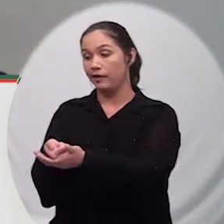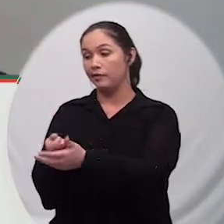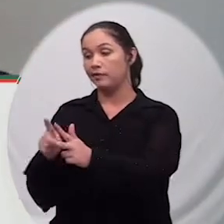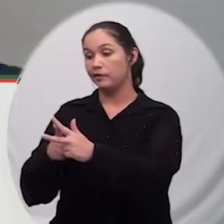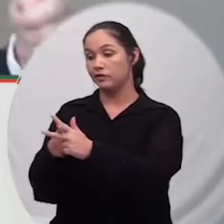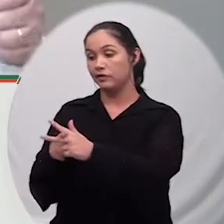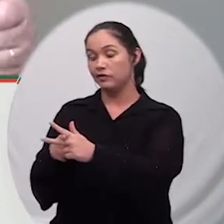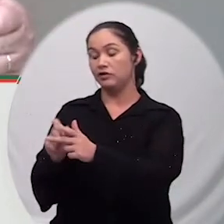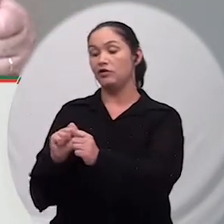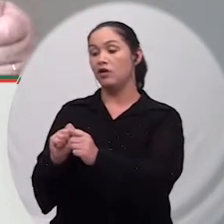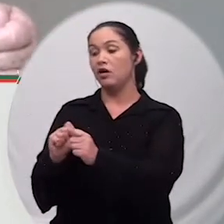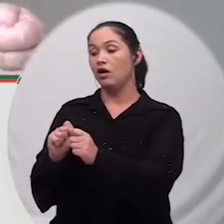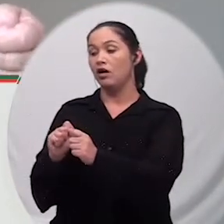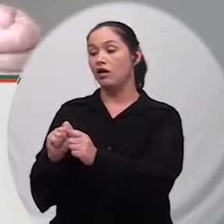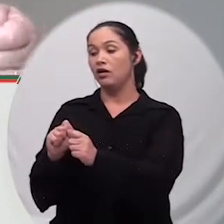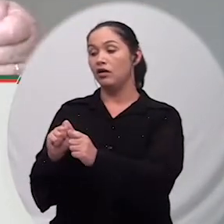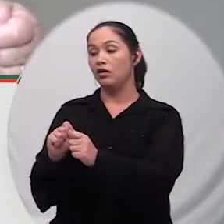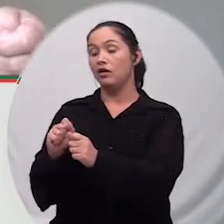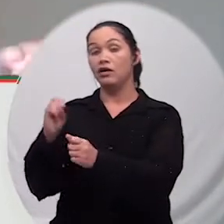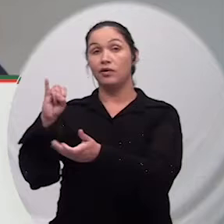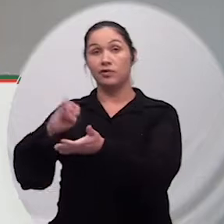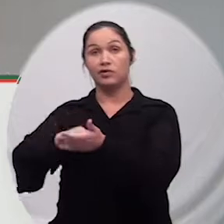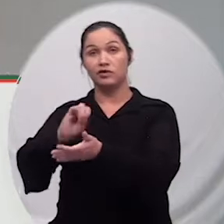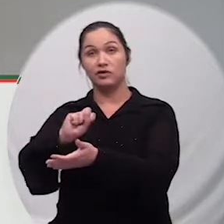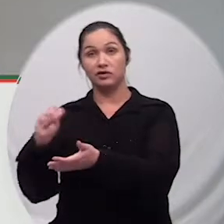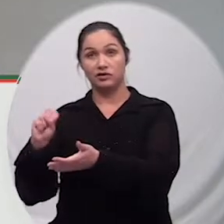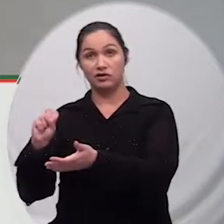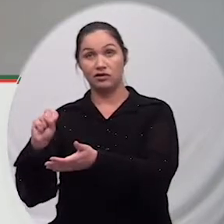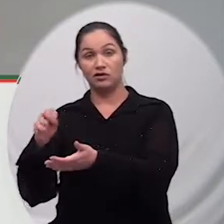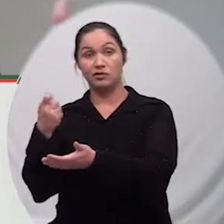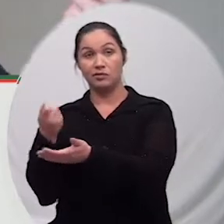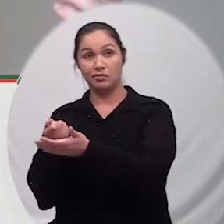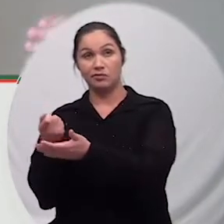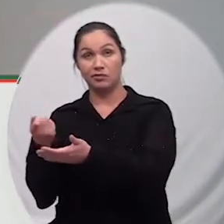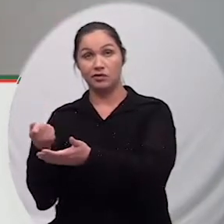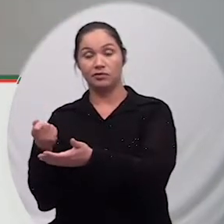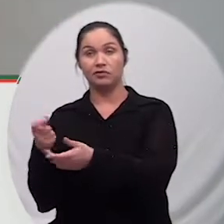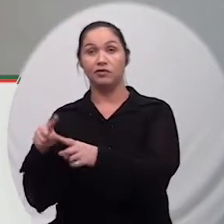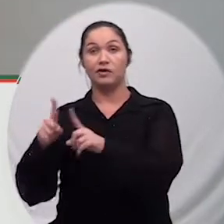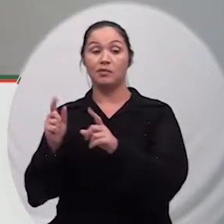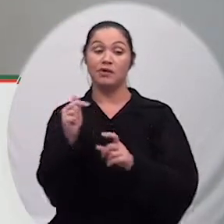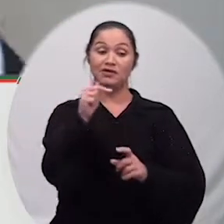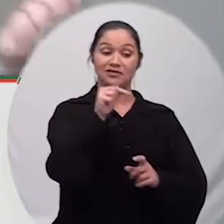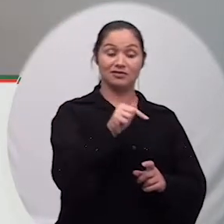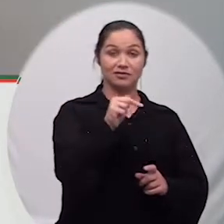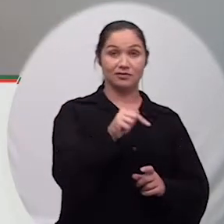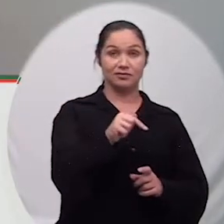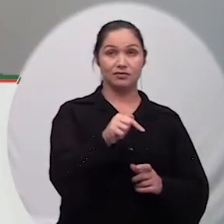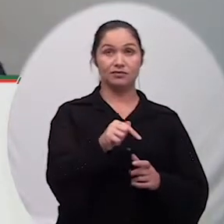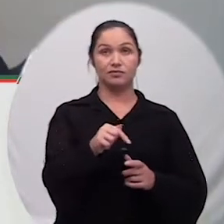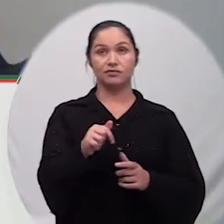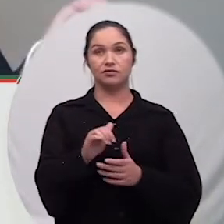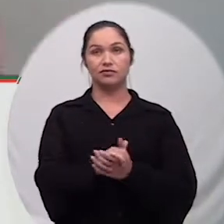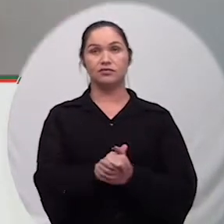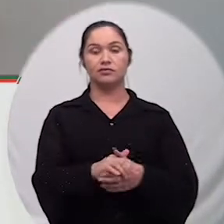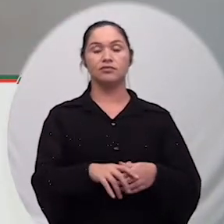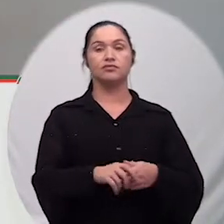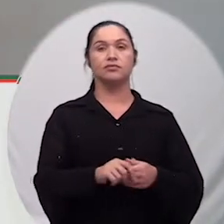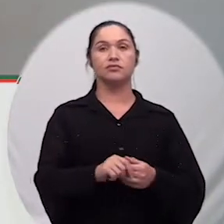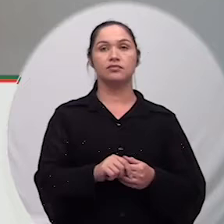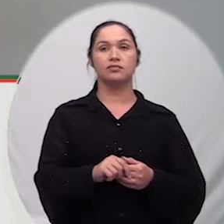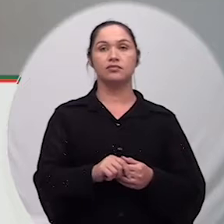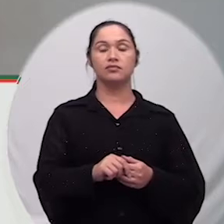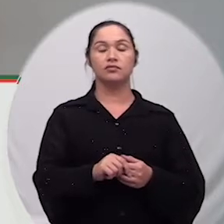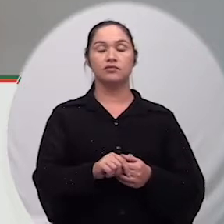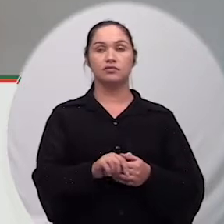junto com os R$10. Você paga o 10, só que daí o borracheiro recolhe, né? No caso, ele paga o 9,50, lógico, e os 5 centavos de